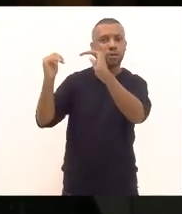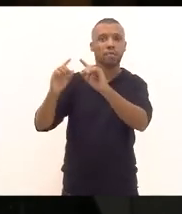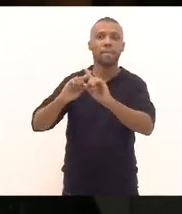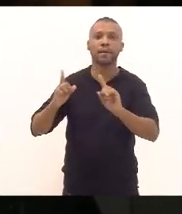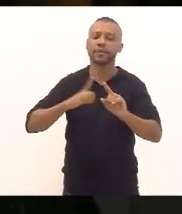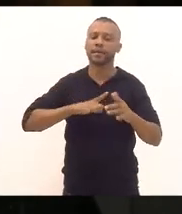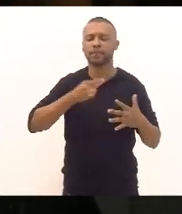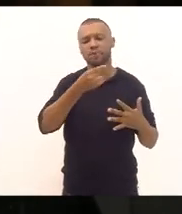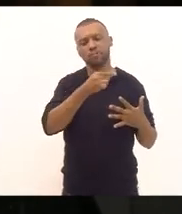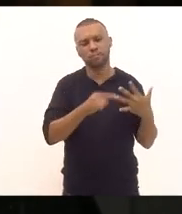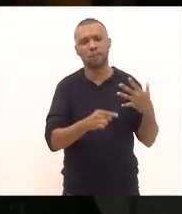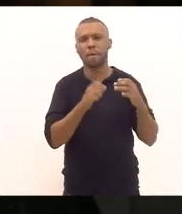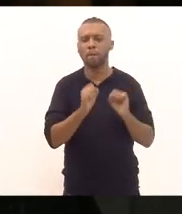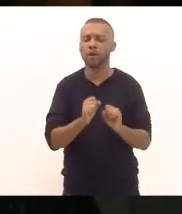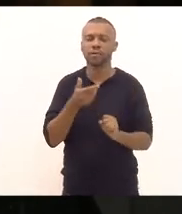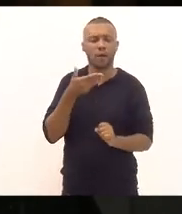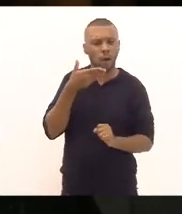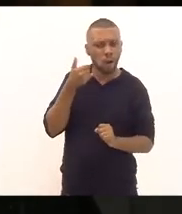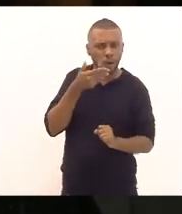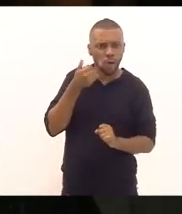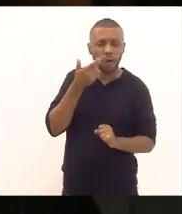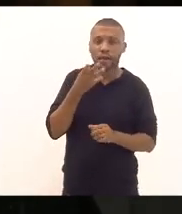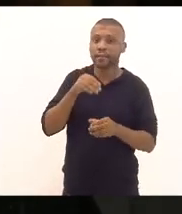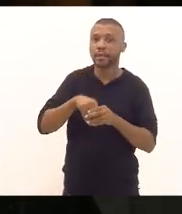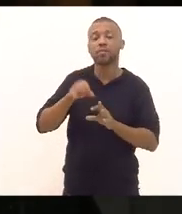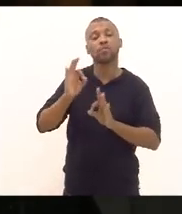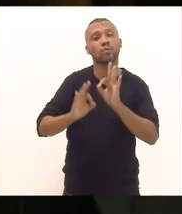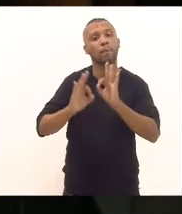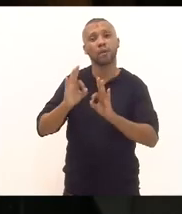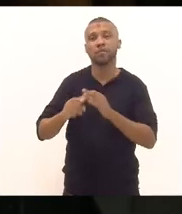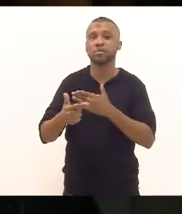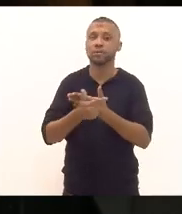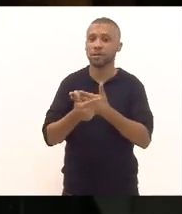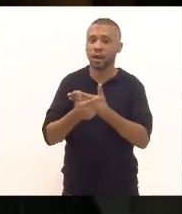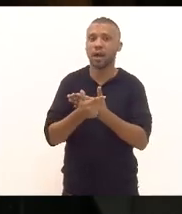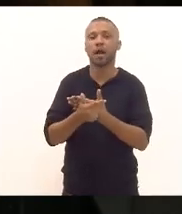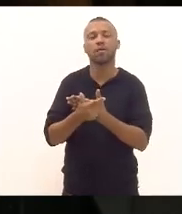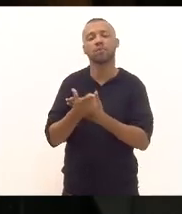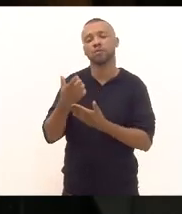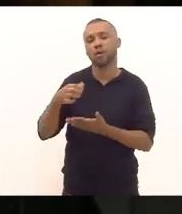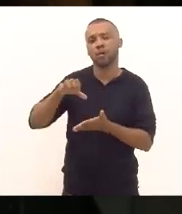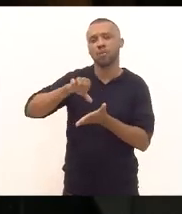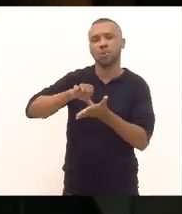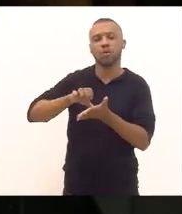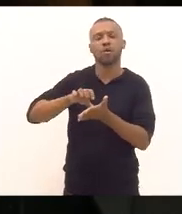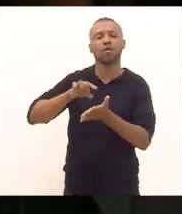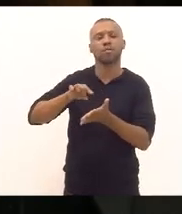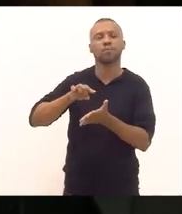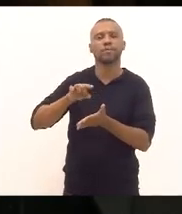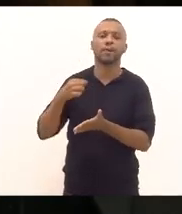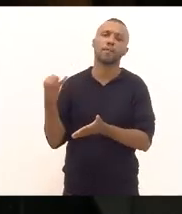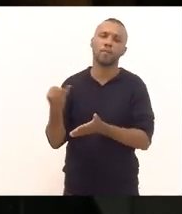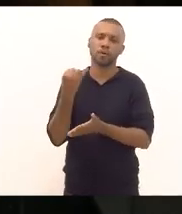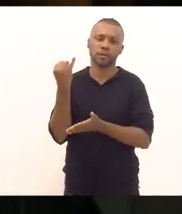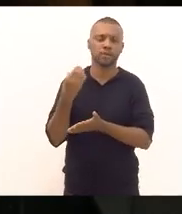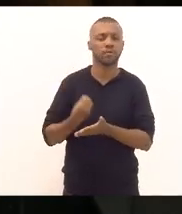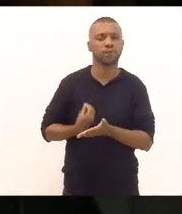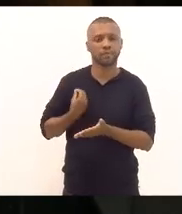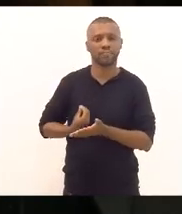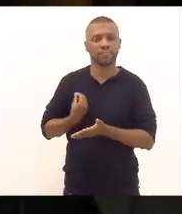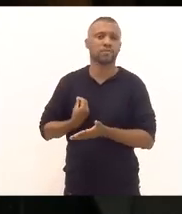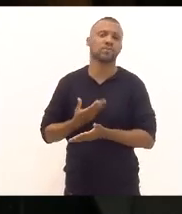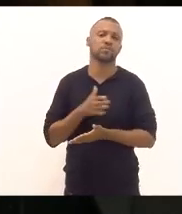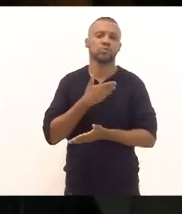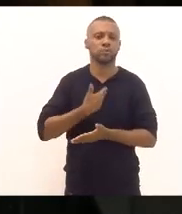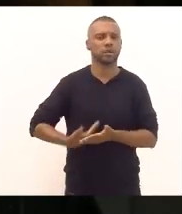vários elementos que podem ser aprimoradas aquele plano de carro que é justo já que o Detran é um órgão importantíssimo para vida cotidiana do estado